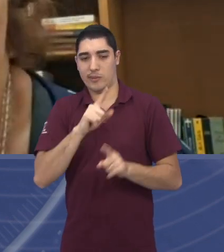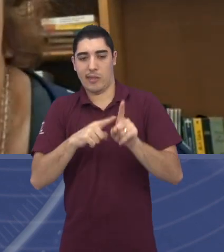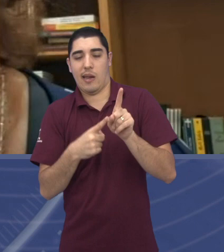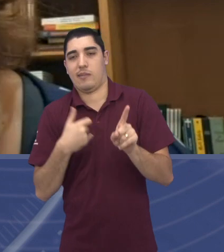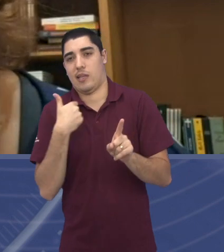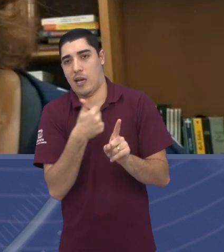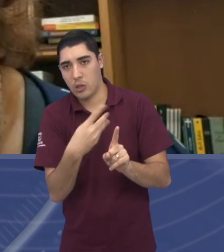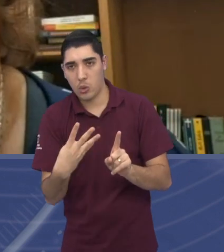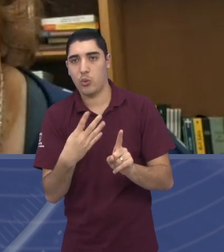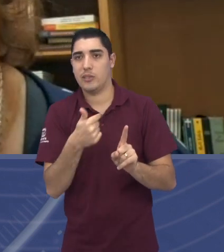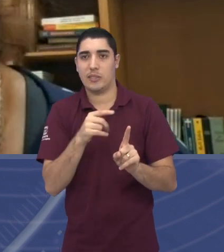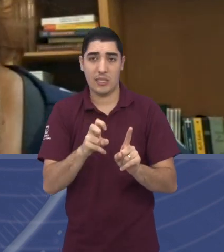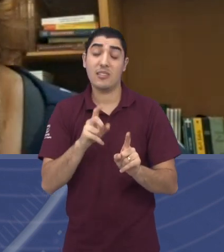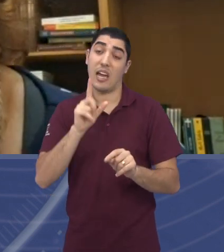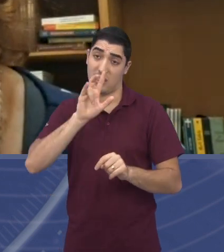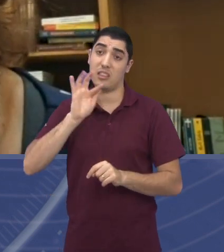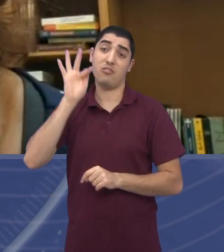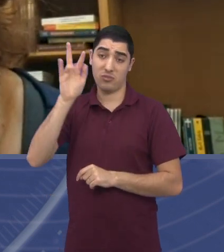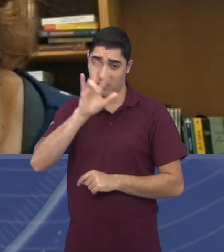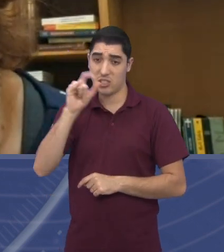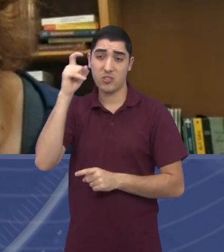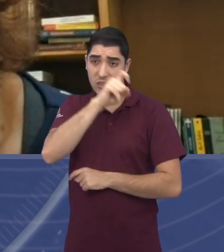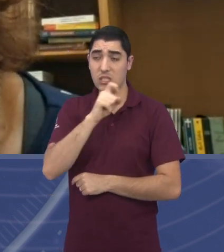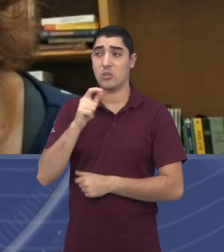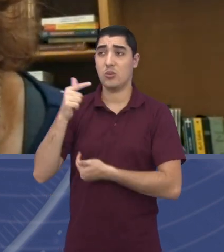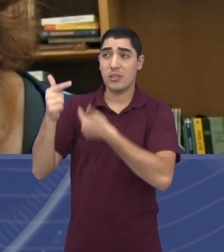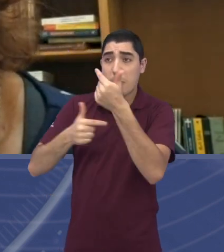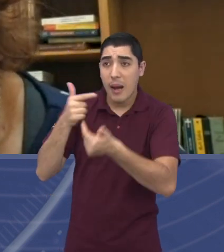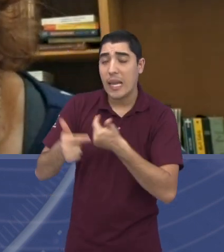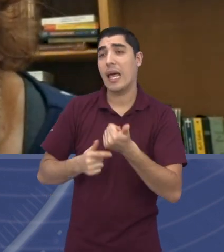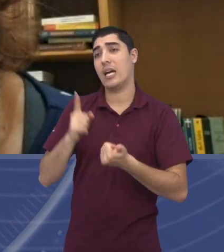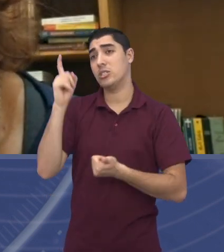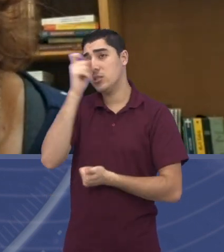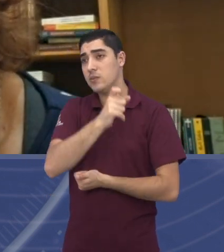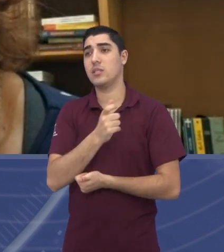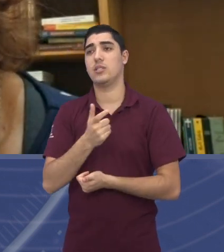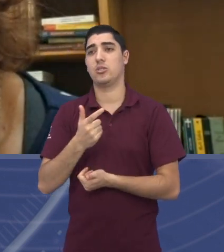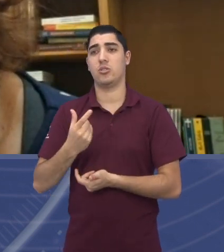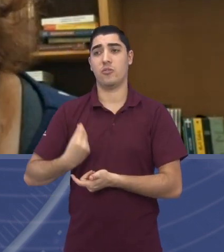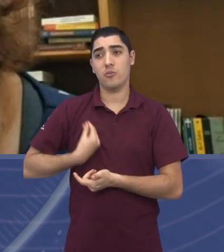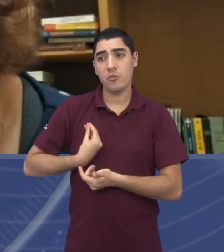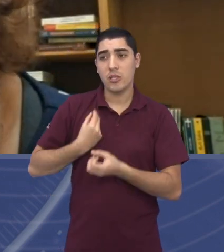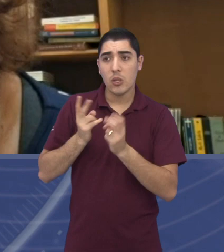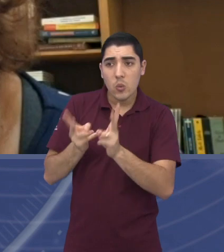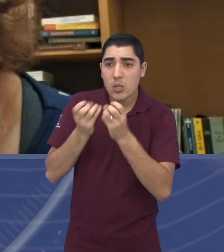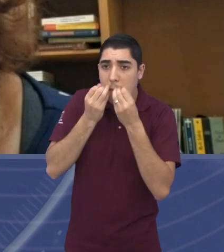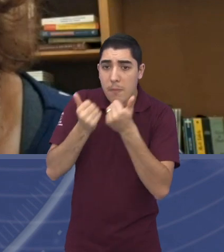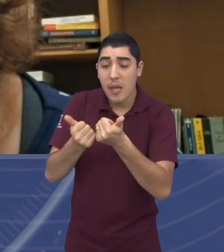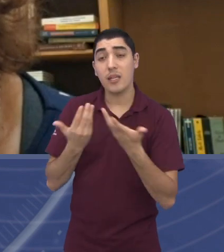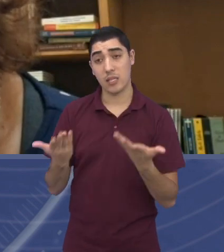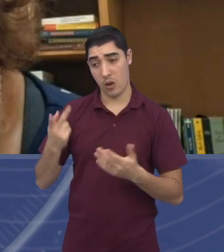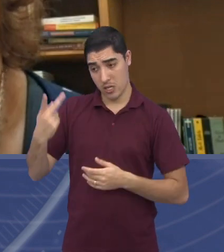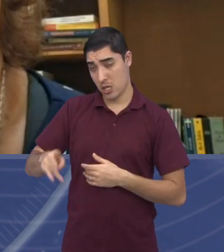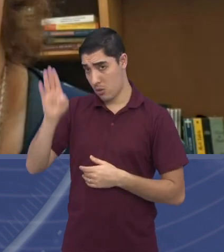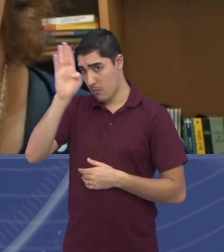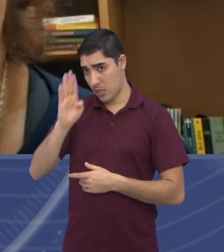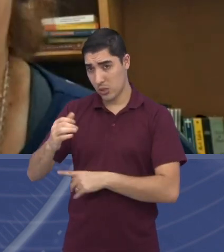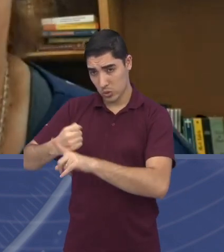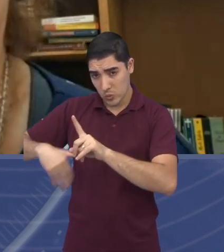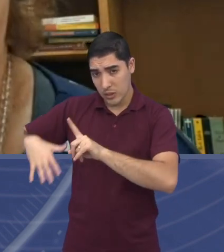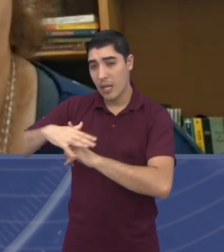emprego, a estabilidade, o futuro. Então, essa é nossa sociedade brasileira,